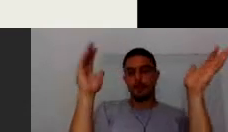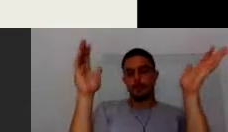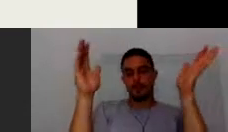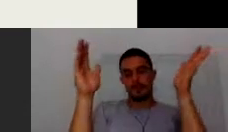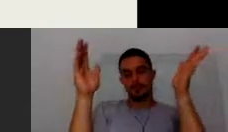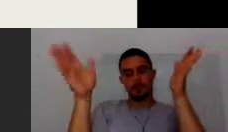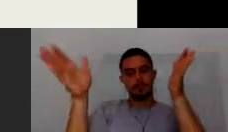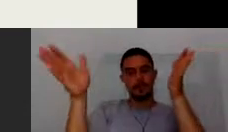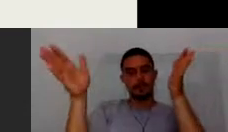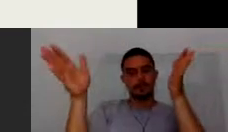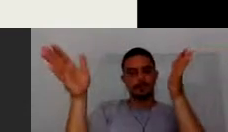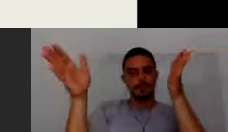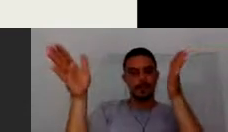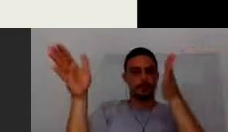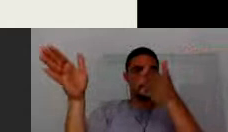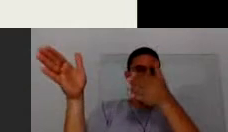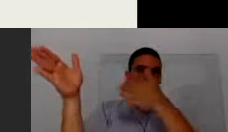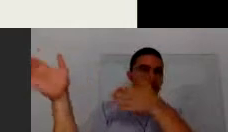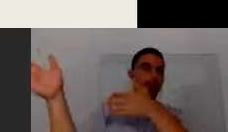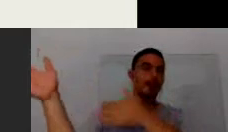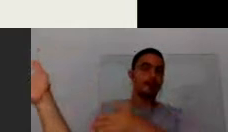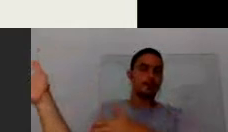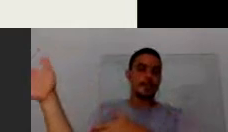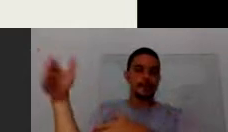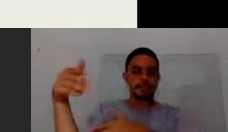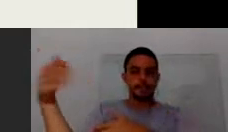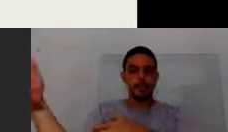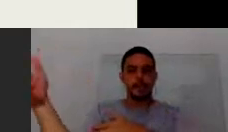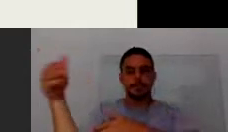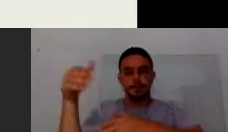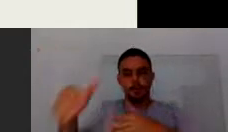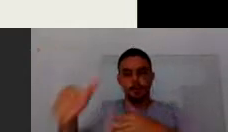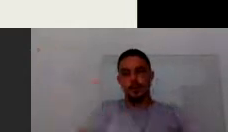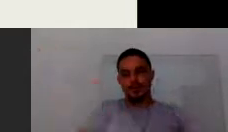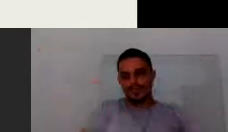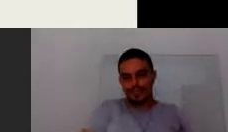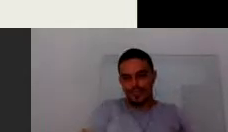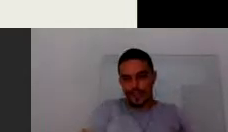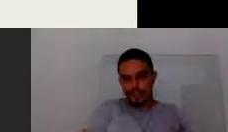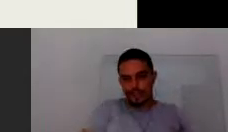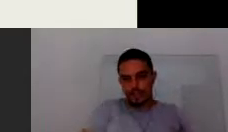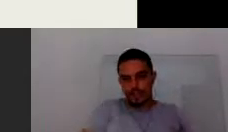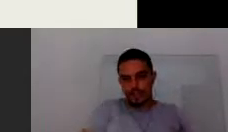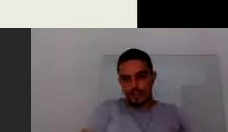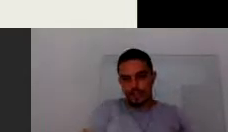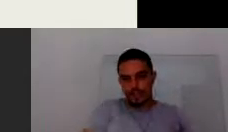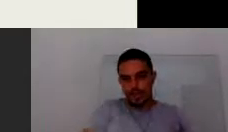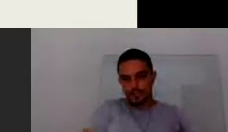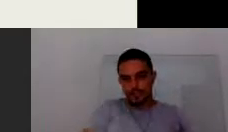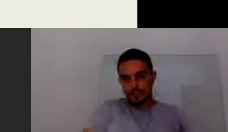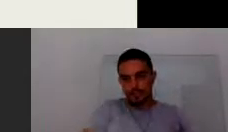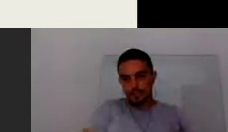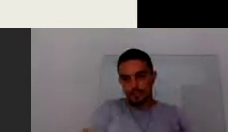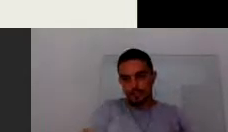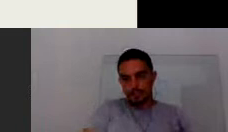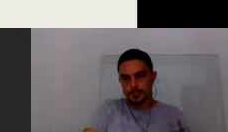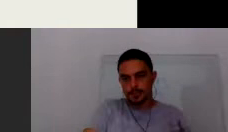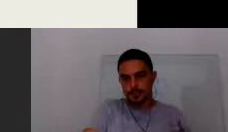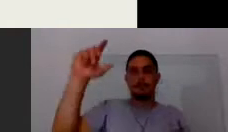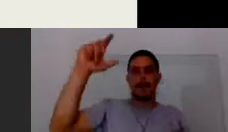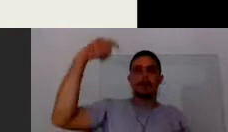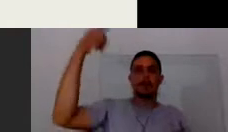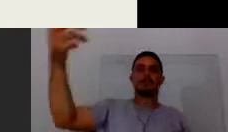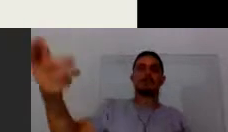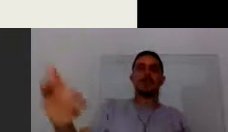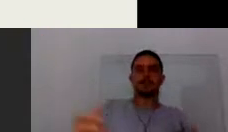por exemplo, dificilmente eu vou conseguir atuar com a lâmina de água de aplicação com uma taxa aqui, ó, uma taxa de aplicação de